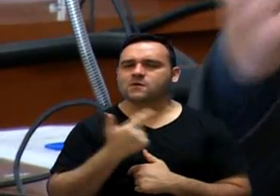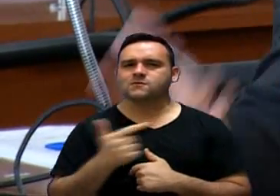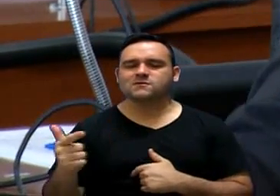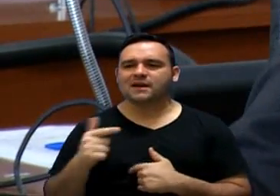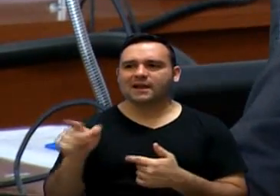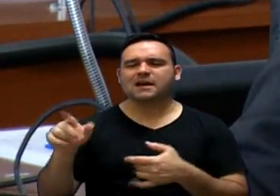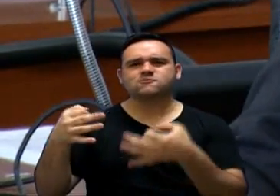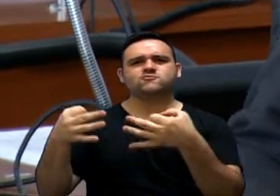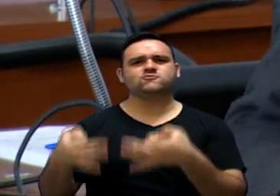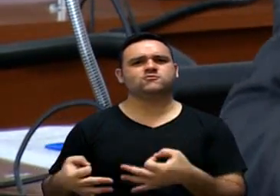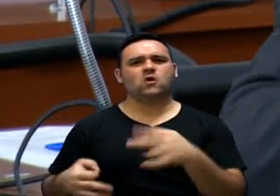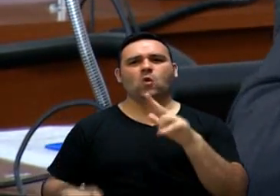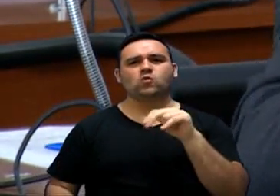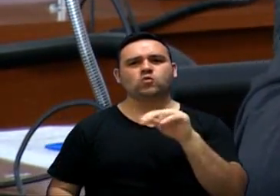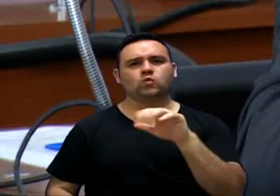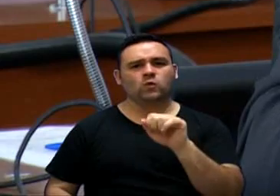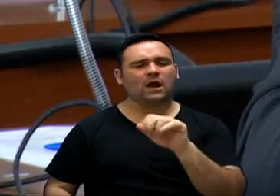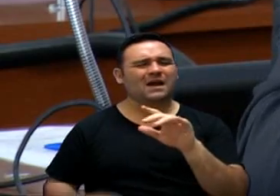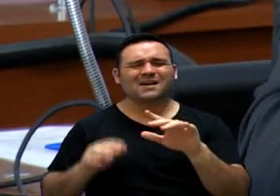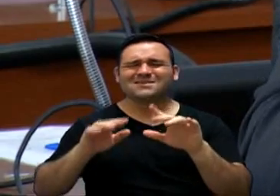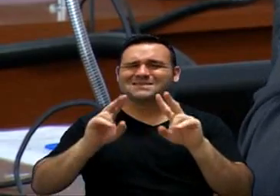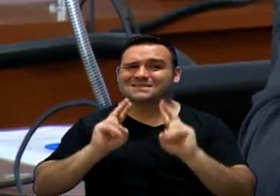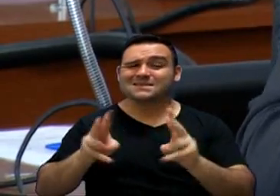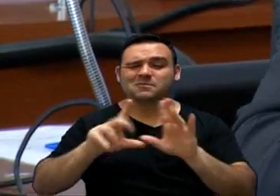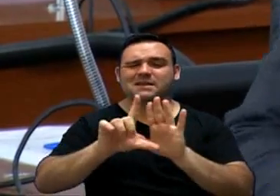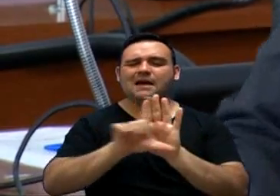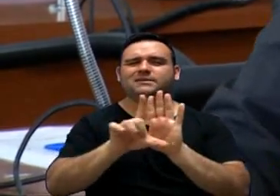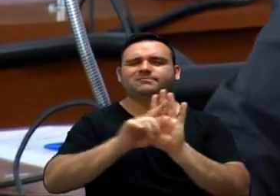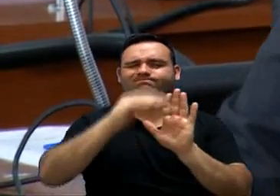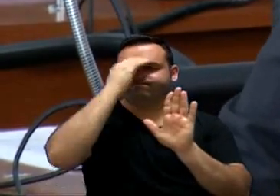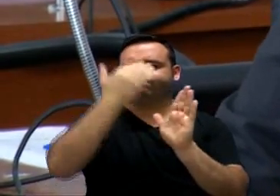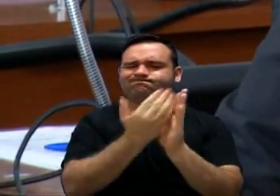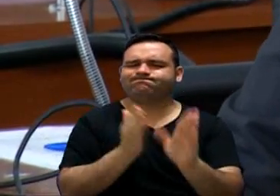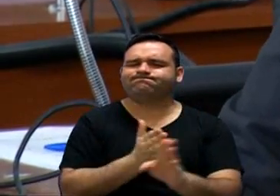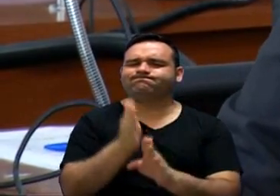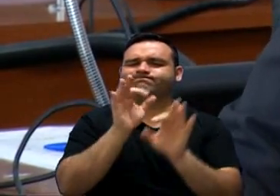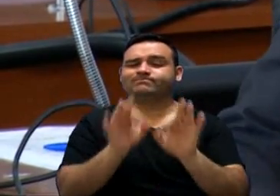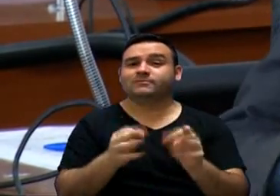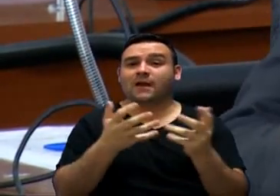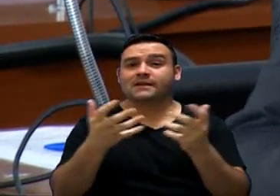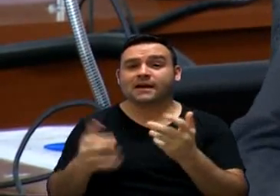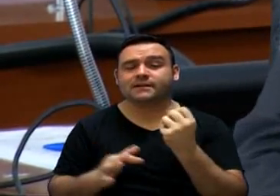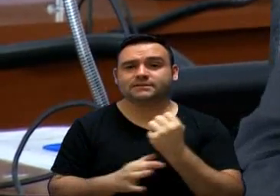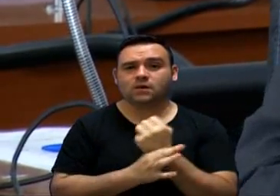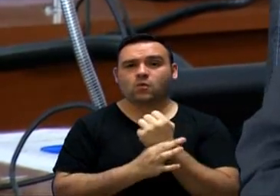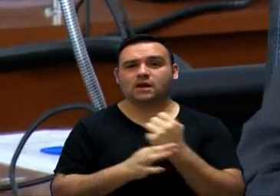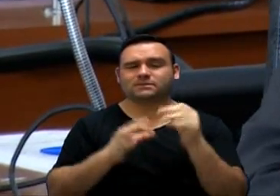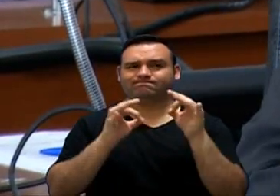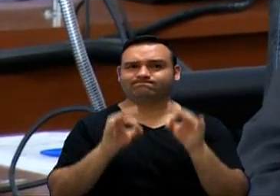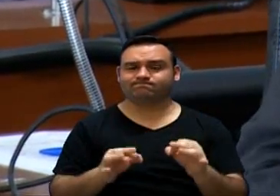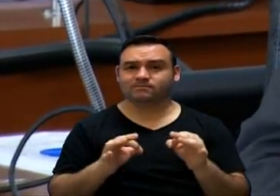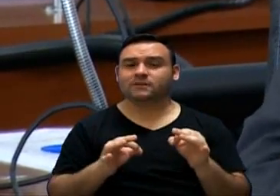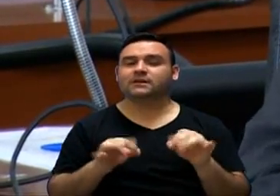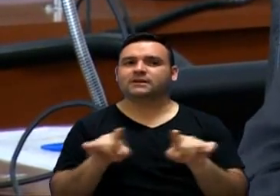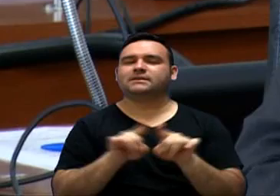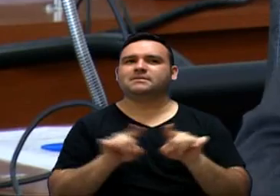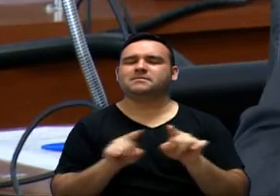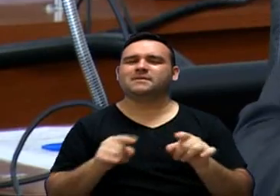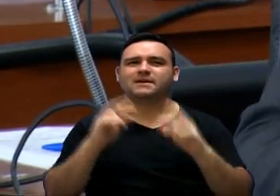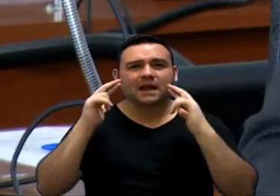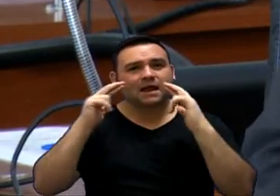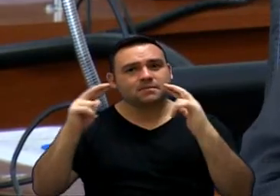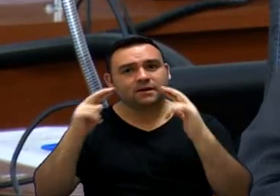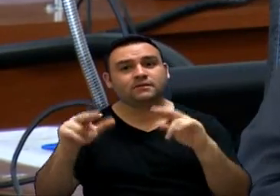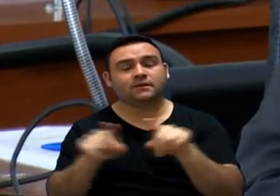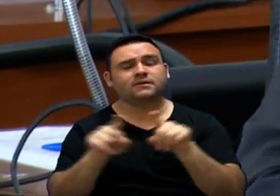vida ilibada dela. Fiz tudo dentro da legalidade, fiz tudo para trazer a maior segurança possível, a lisura, respeito,